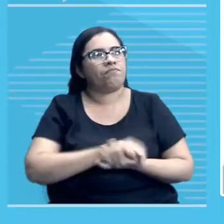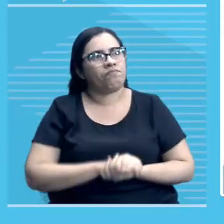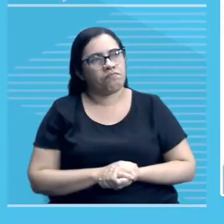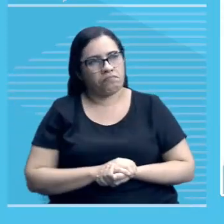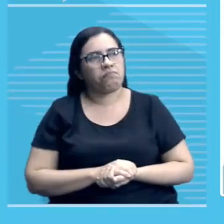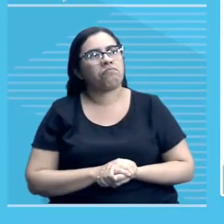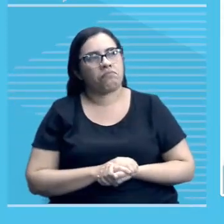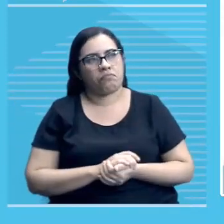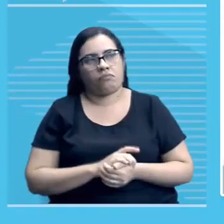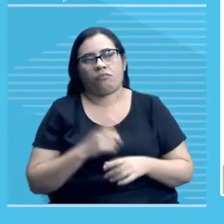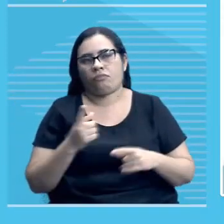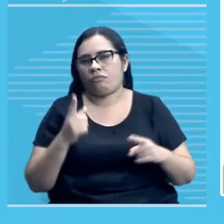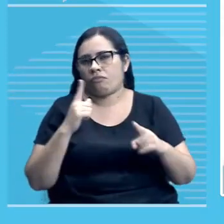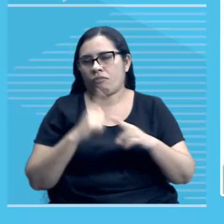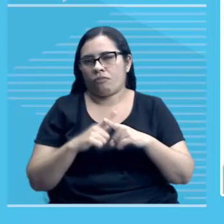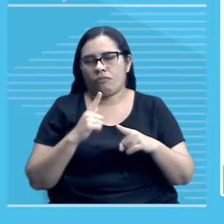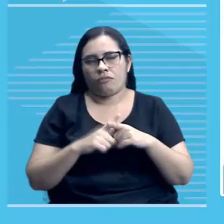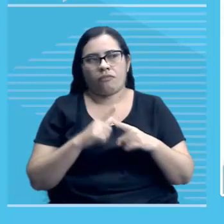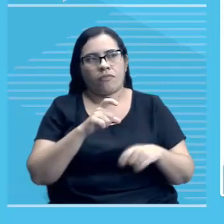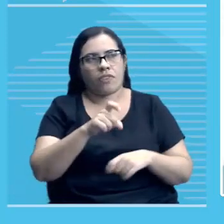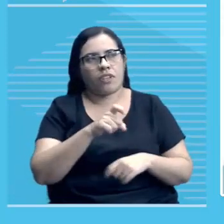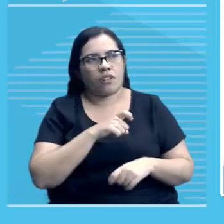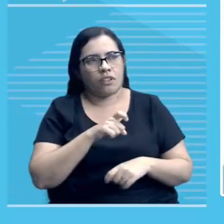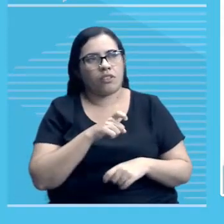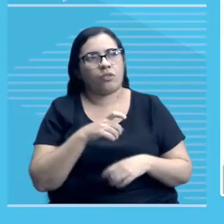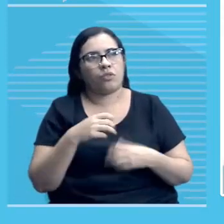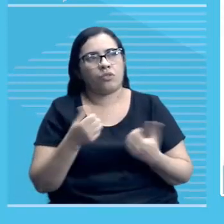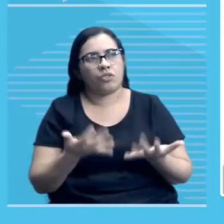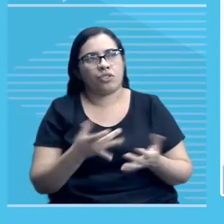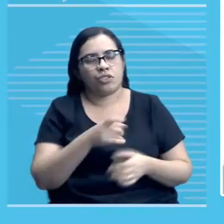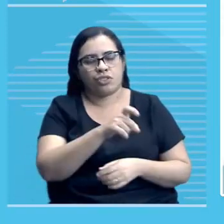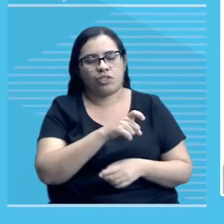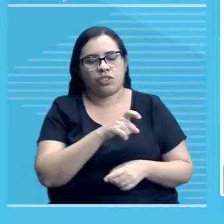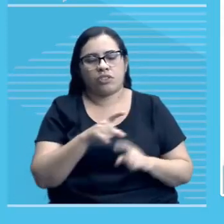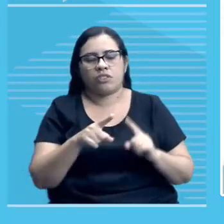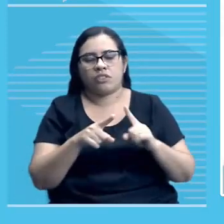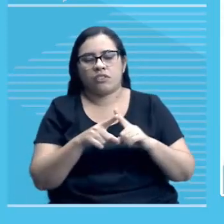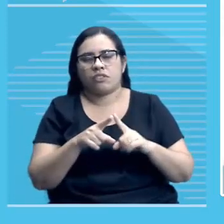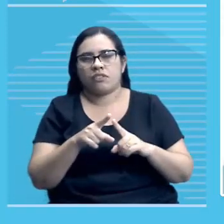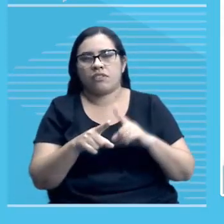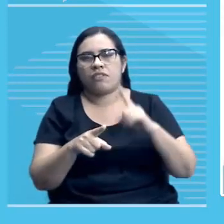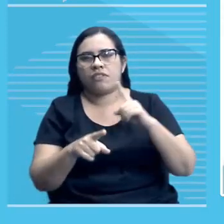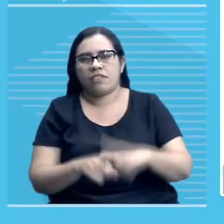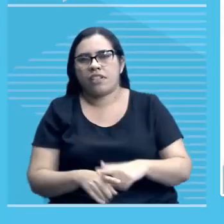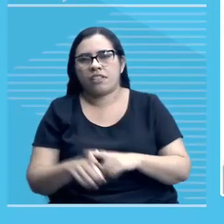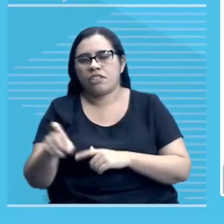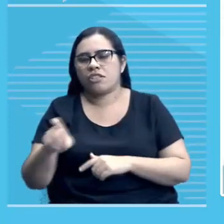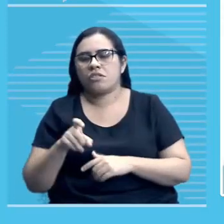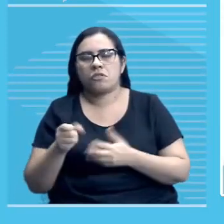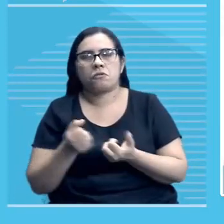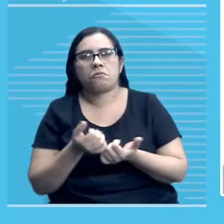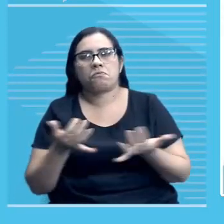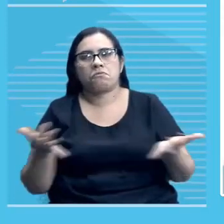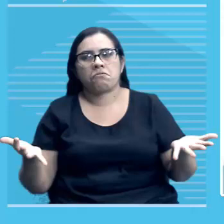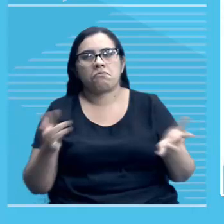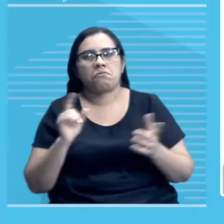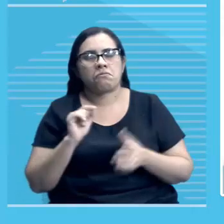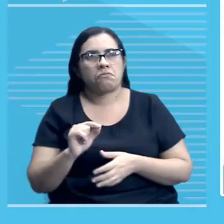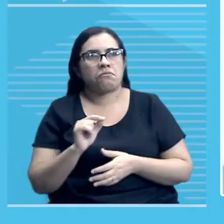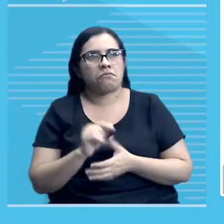você multiplicar x por ele mesmo, é x vezes x. O que é x vezes x, né, Gabriel?